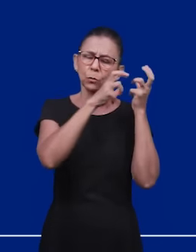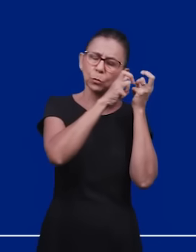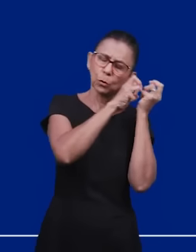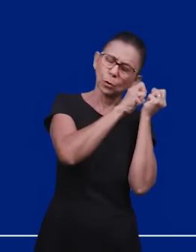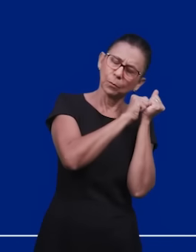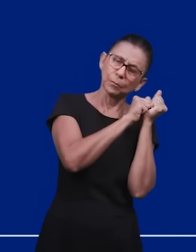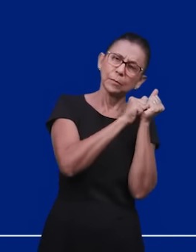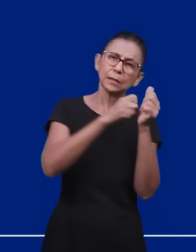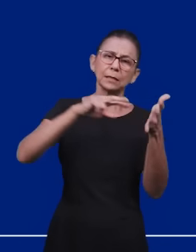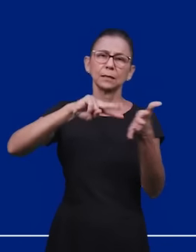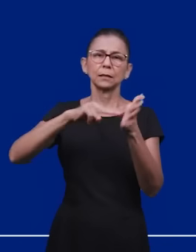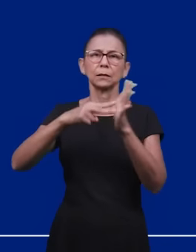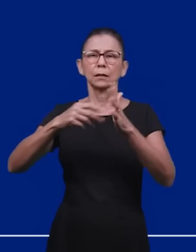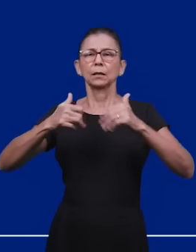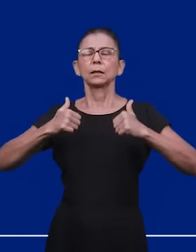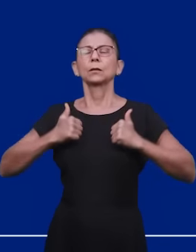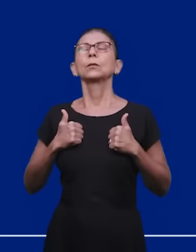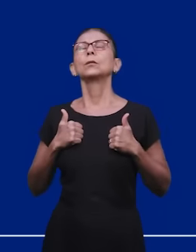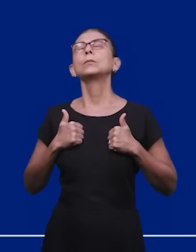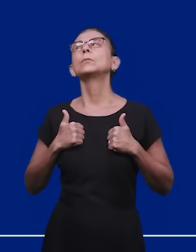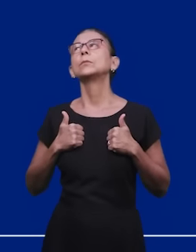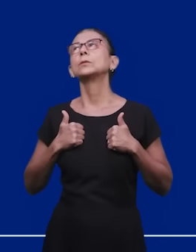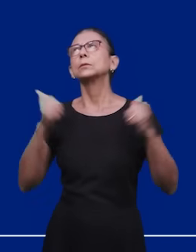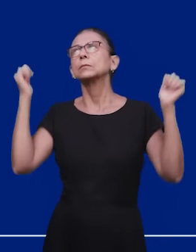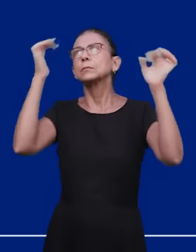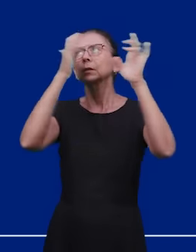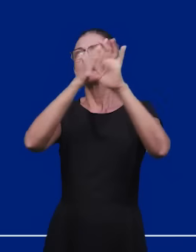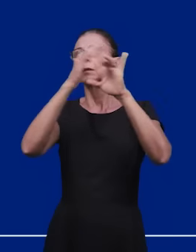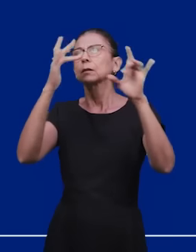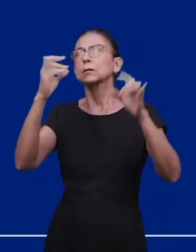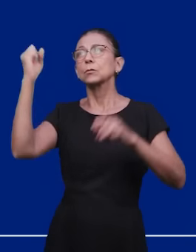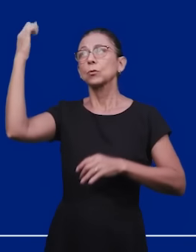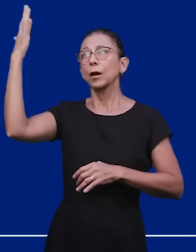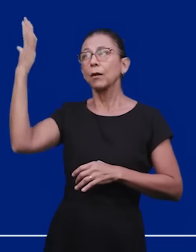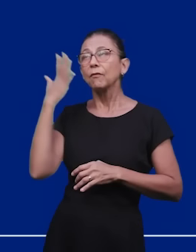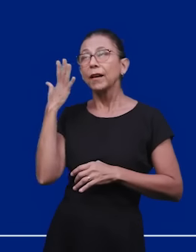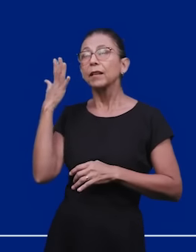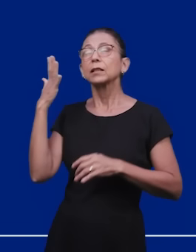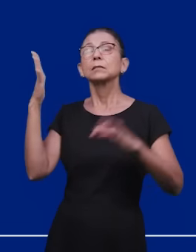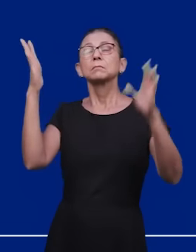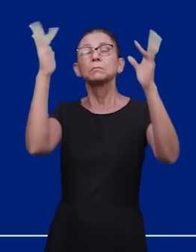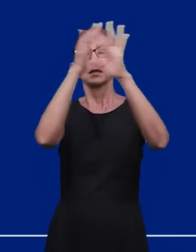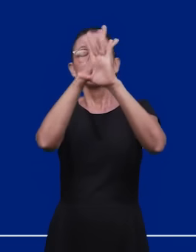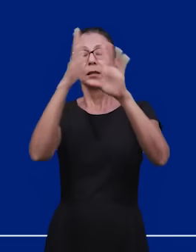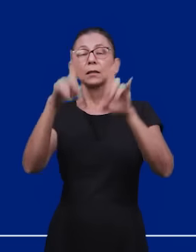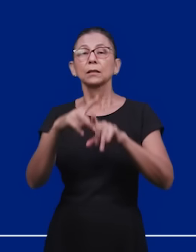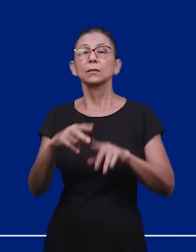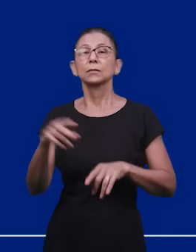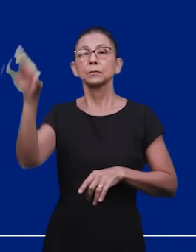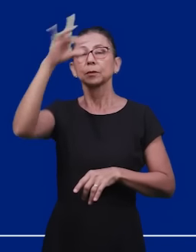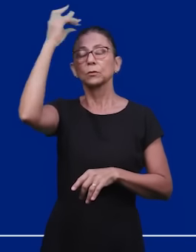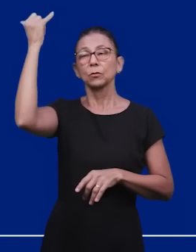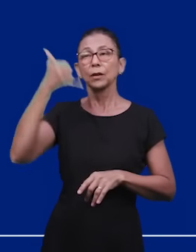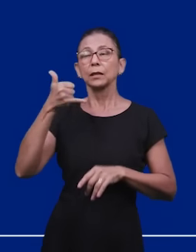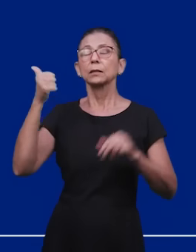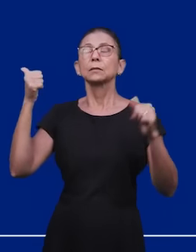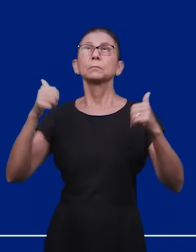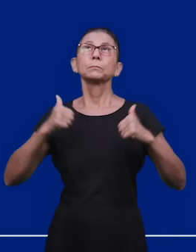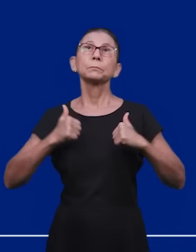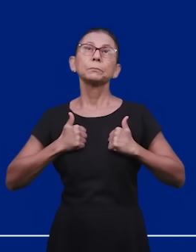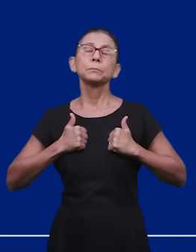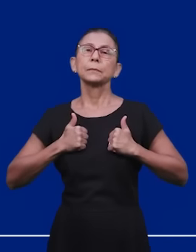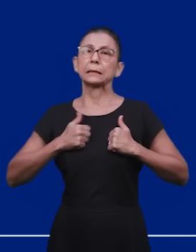significa comodismo, falta de vigilância às orientações do Senhor e à voz do Espírito Santo.